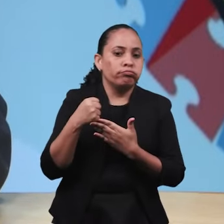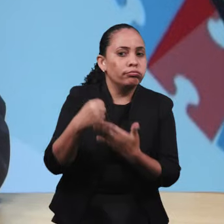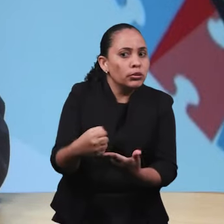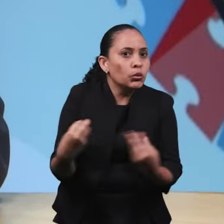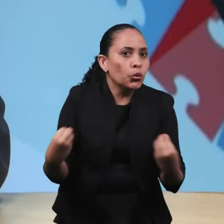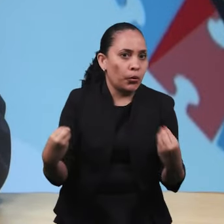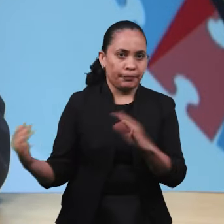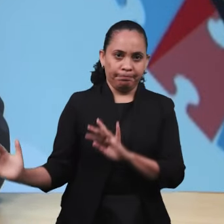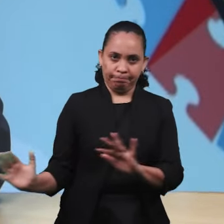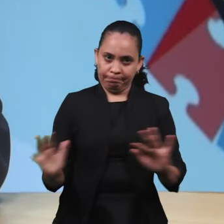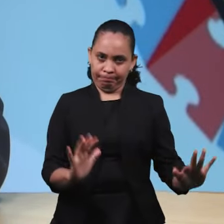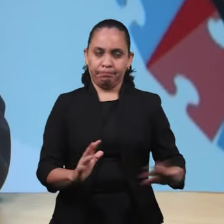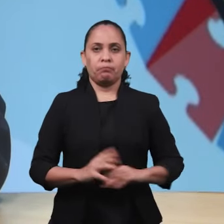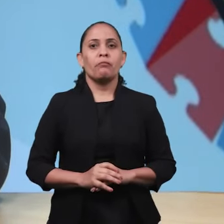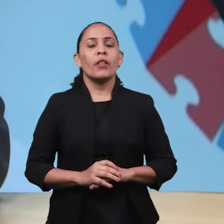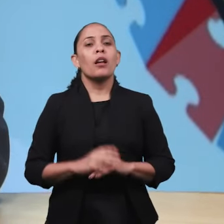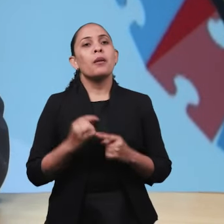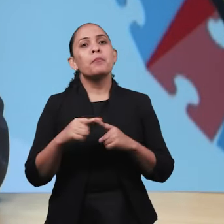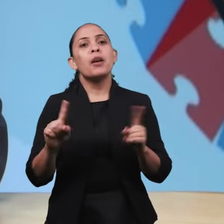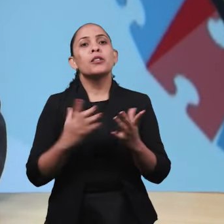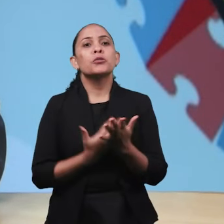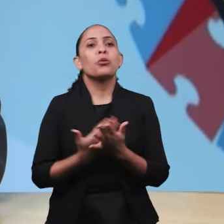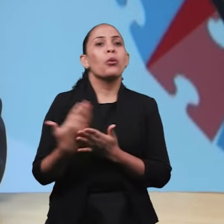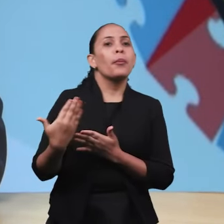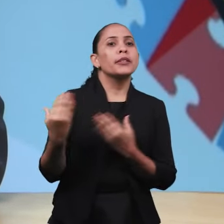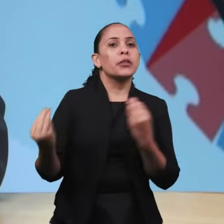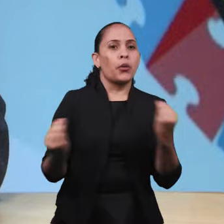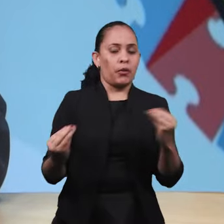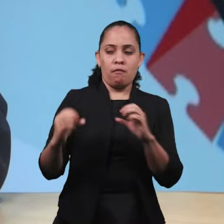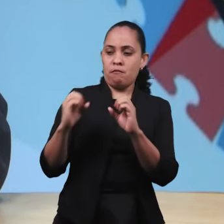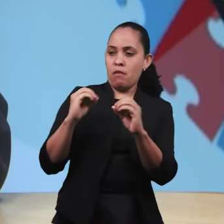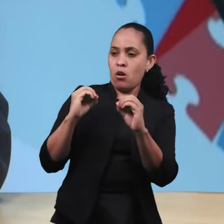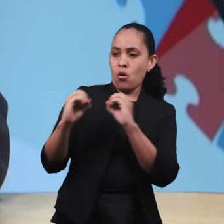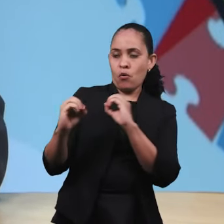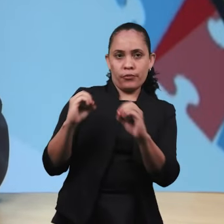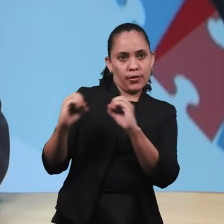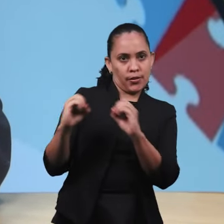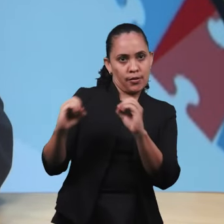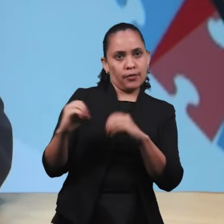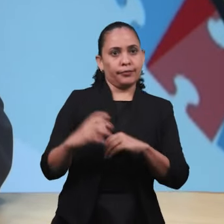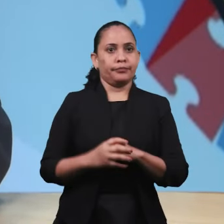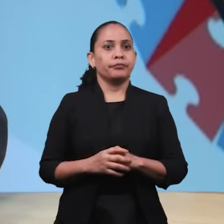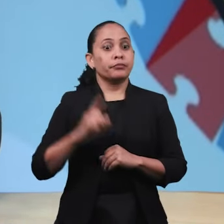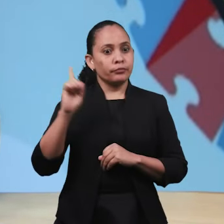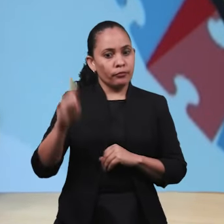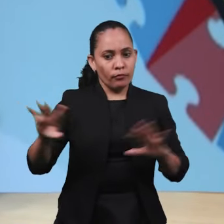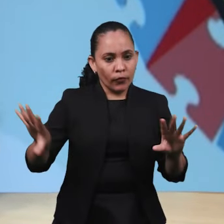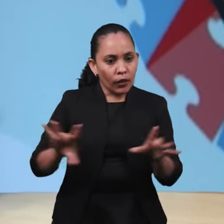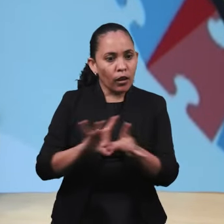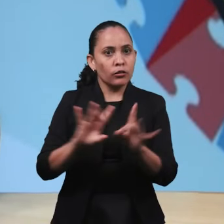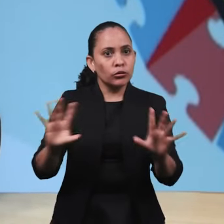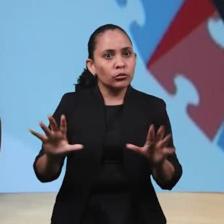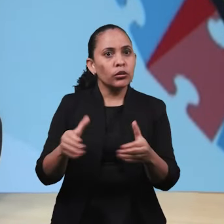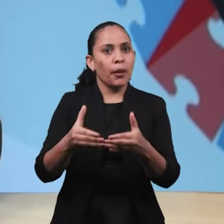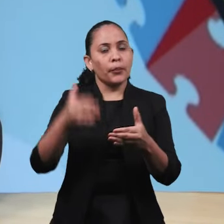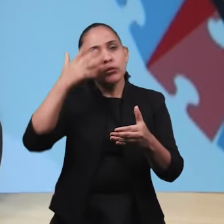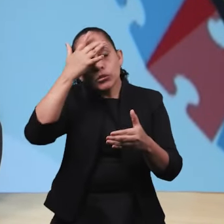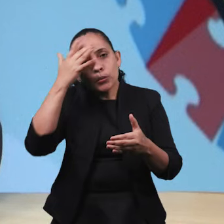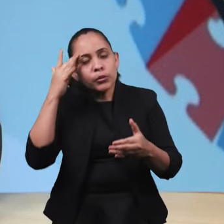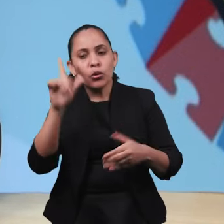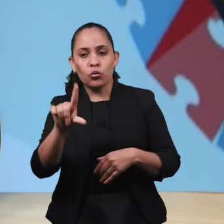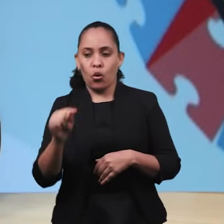merecem. E aí começa-se então a ideia de se fazer uma oficina, que é um ajuntamento de pessoas, escolhe-se